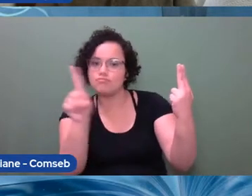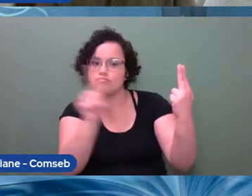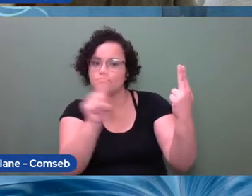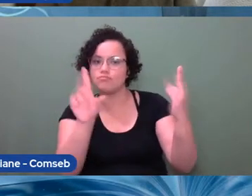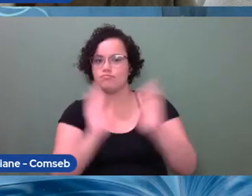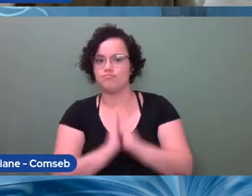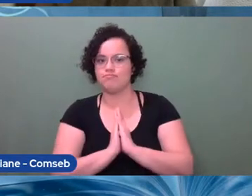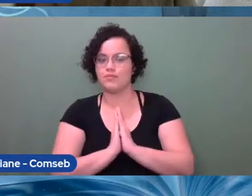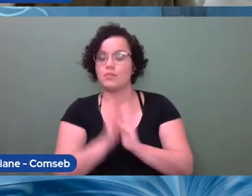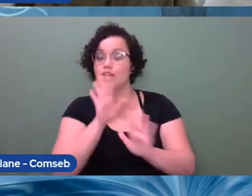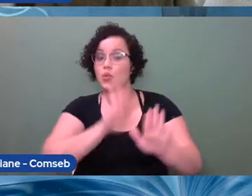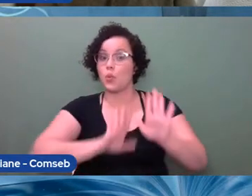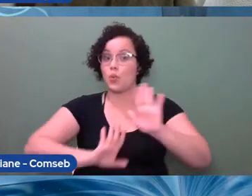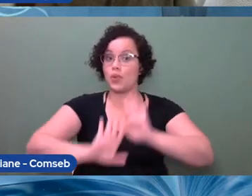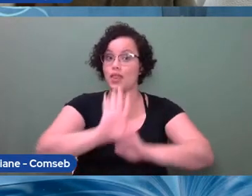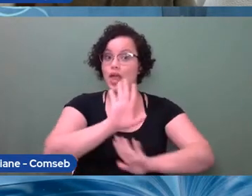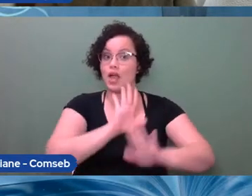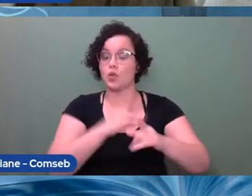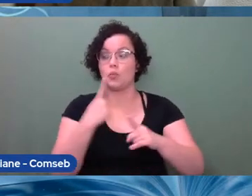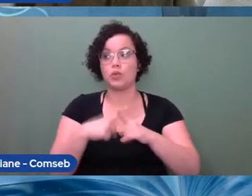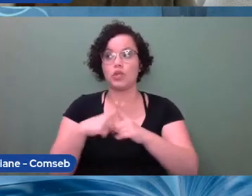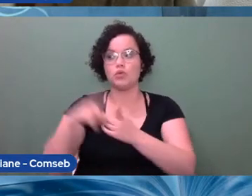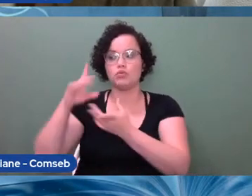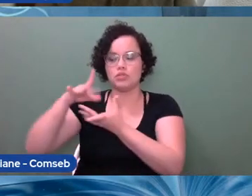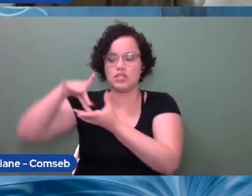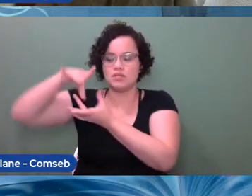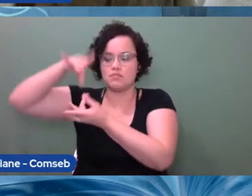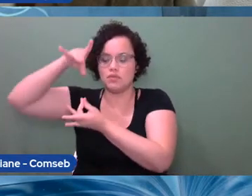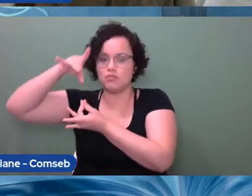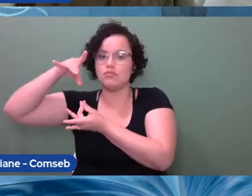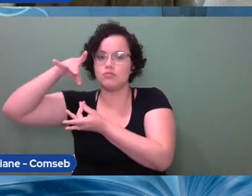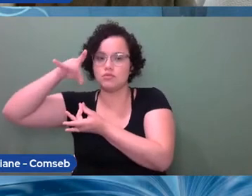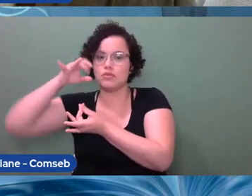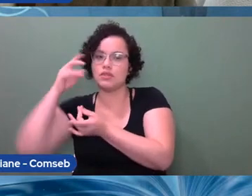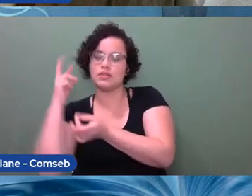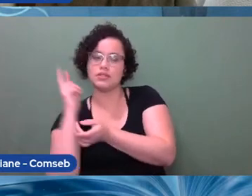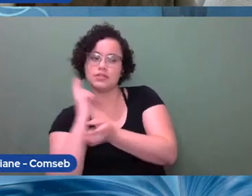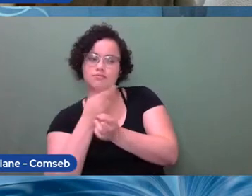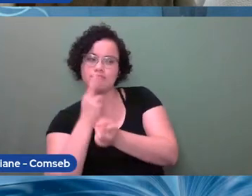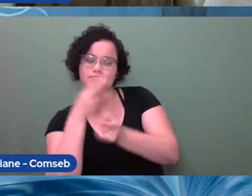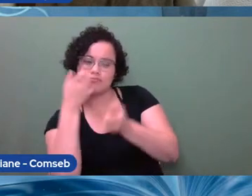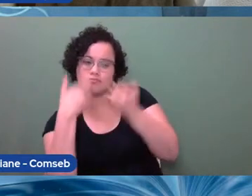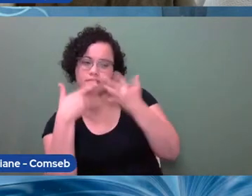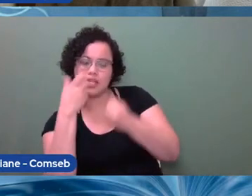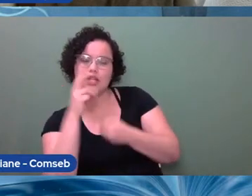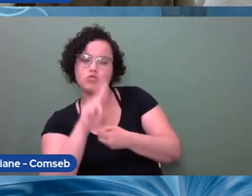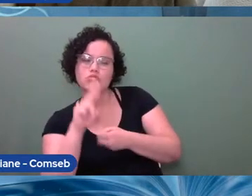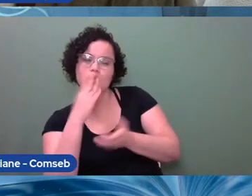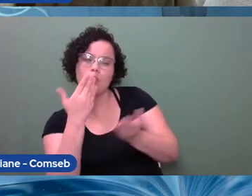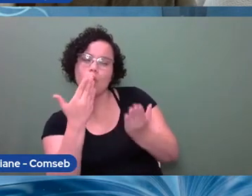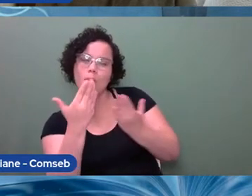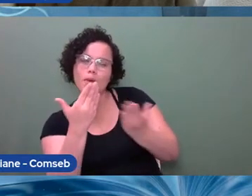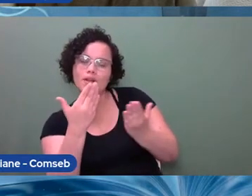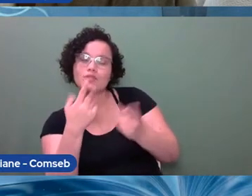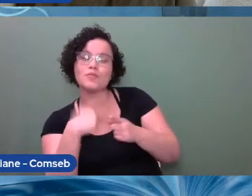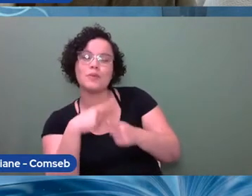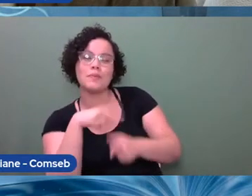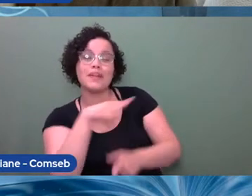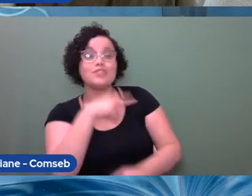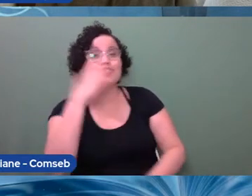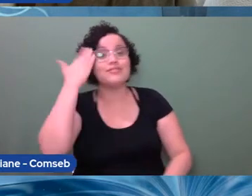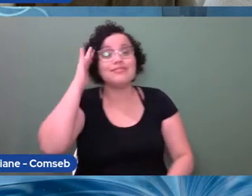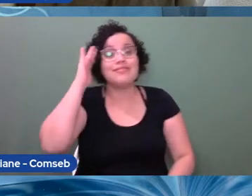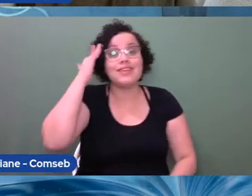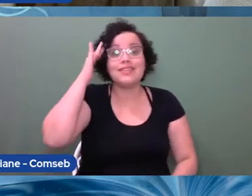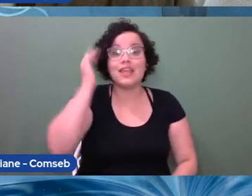cuidado com isso, porque os espíritos, quando falam para a gente, eles usam analogia para a gente entender. E a gente